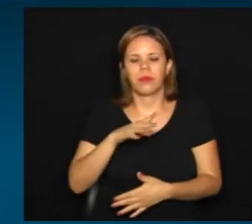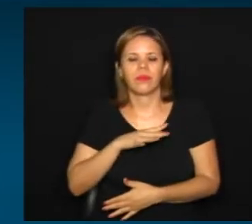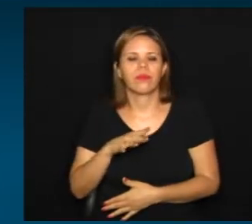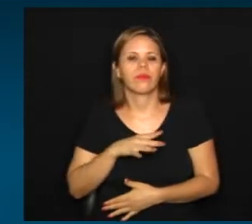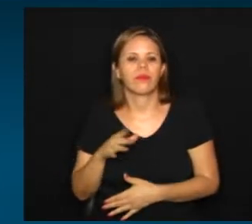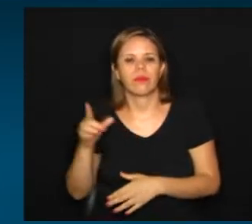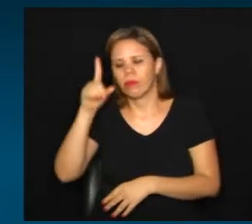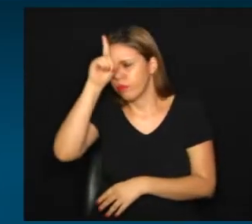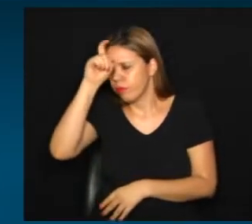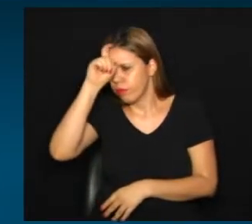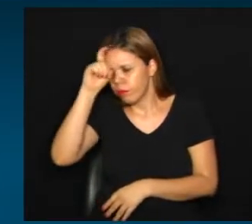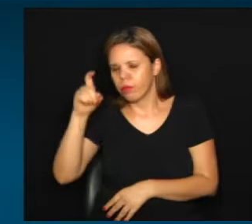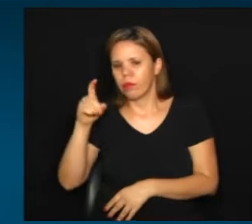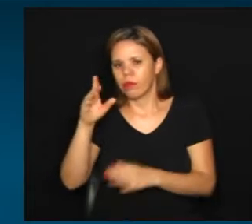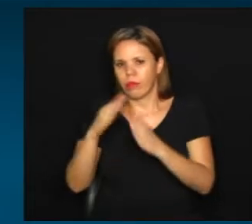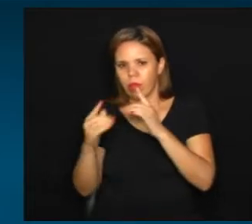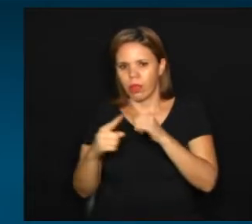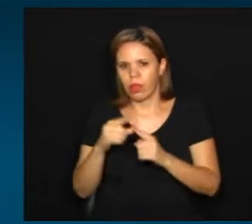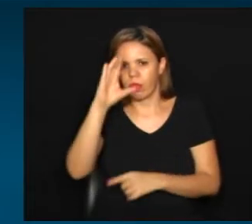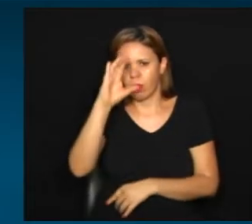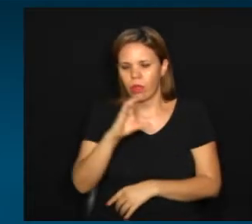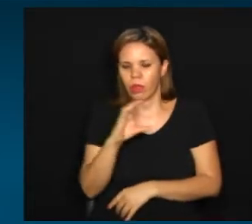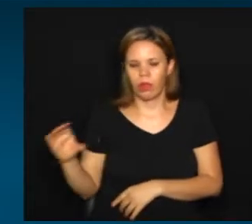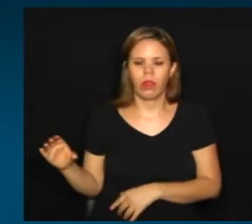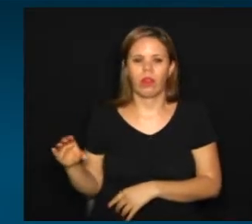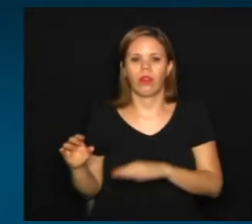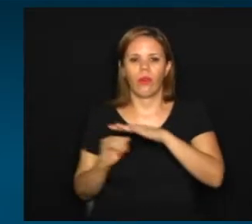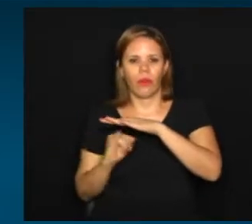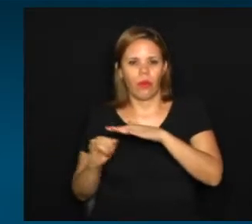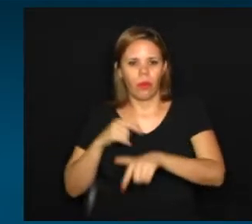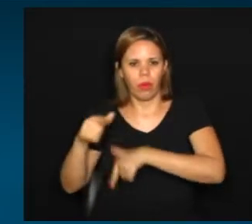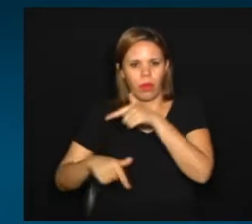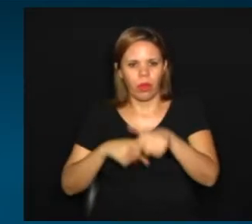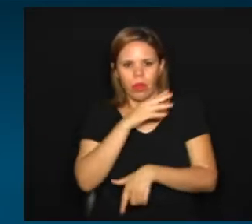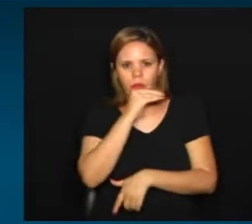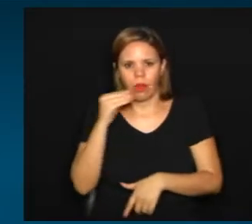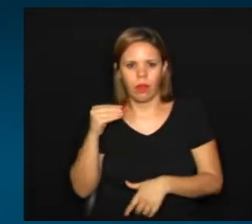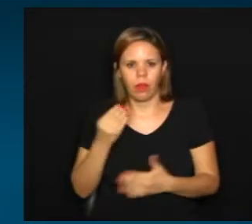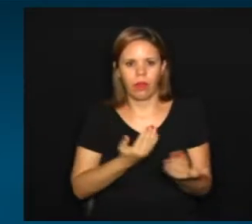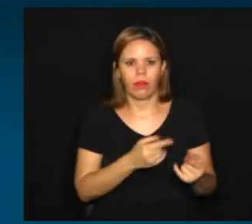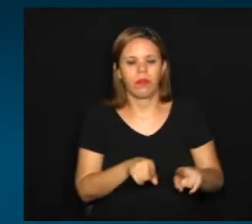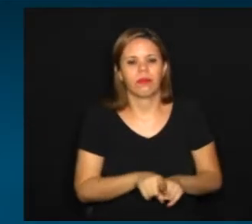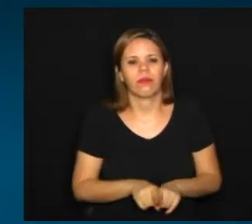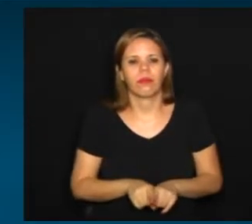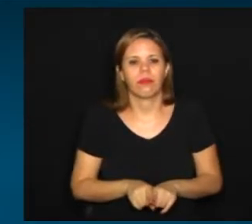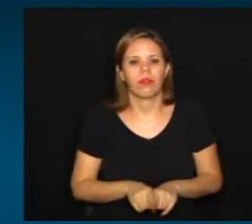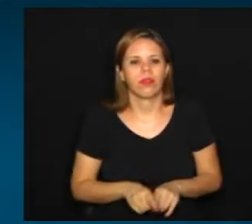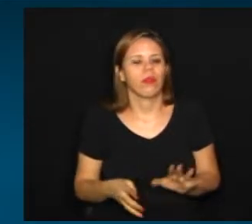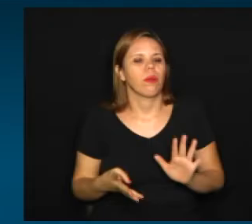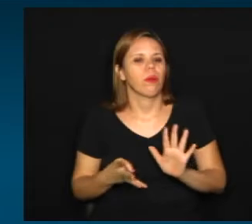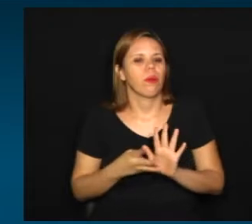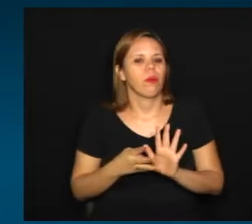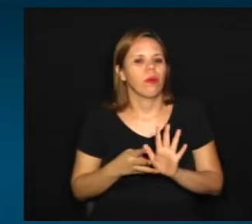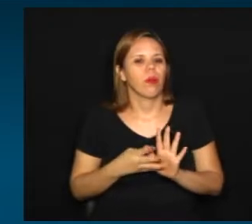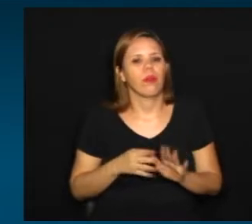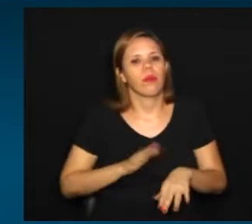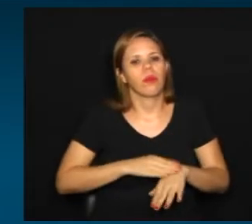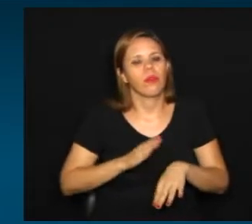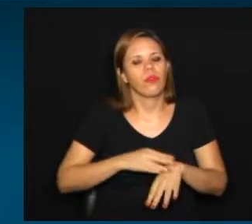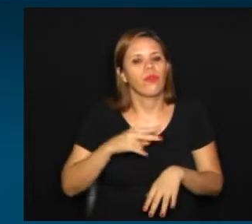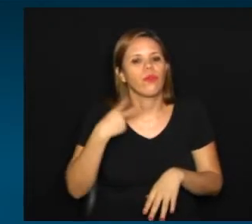em hospitais, paróquias e ONGs que desenvolve trabalhos para crianças e adolescentes. O item 4 é o projeto de autoria do vereador